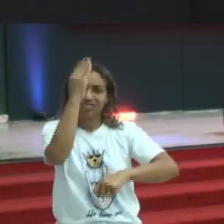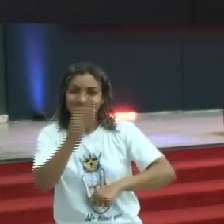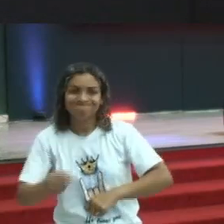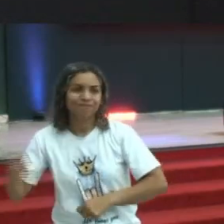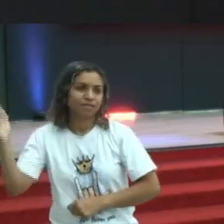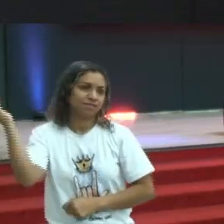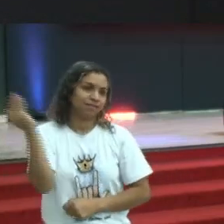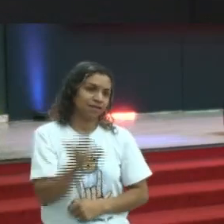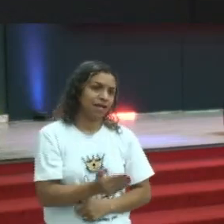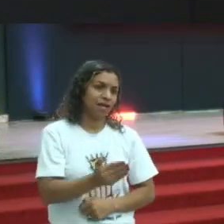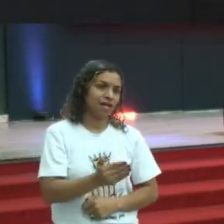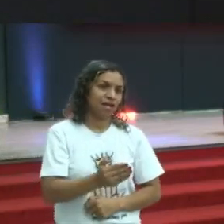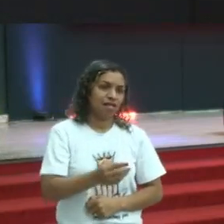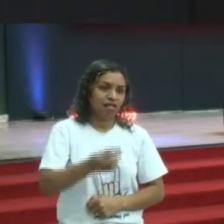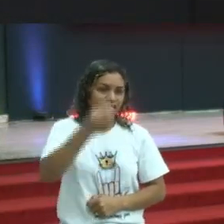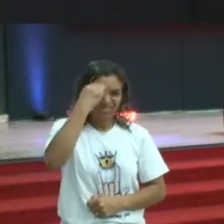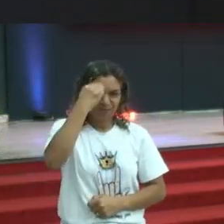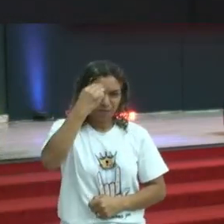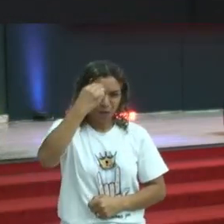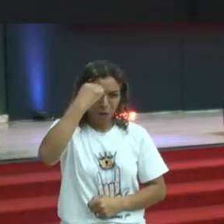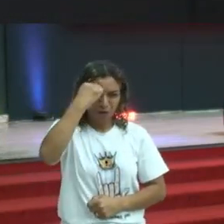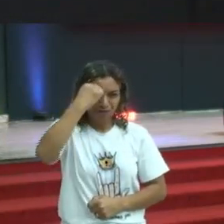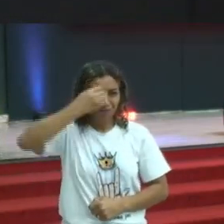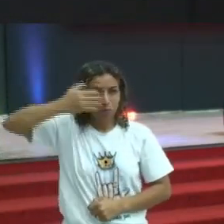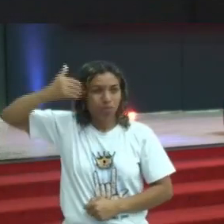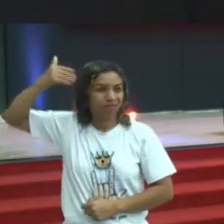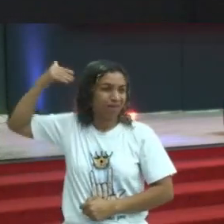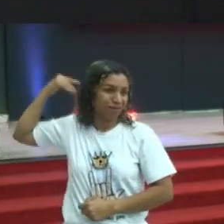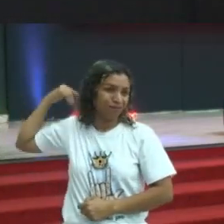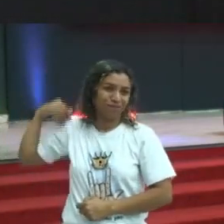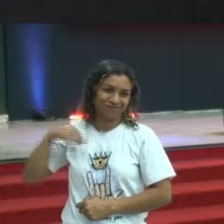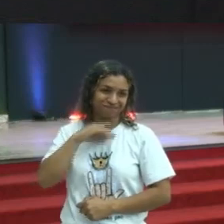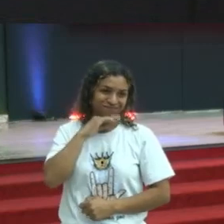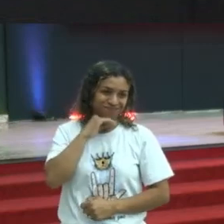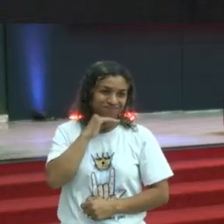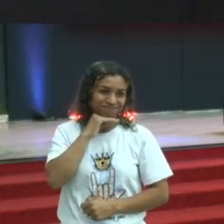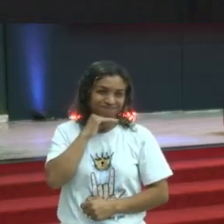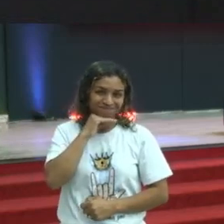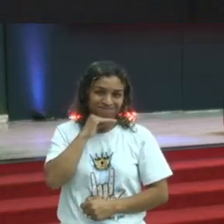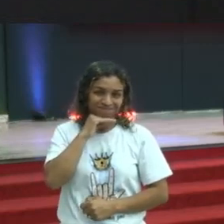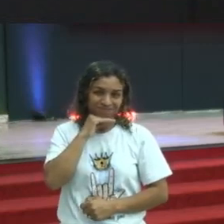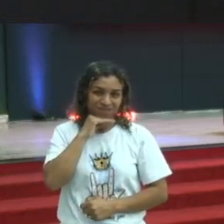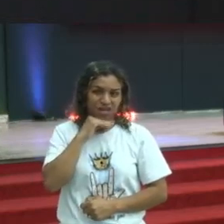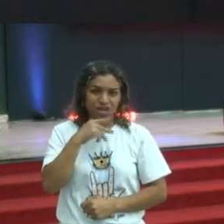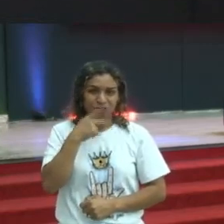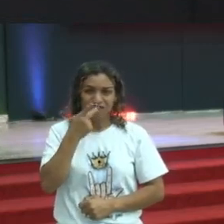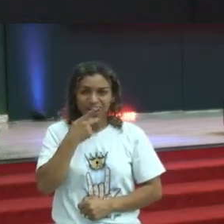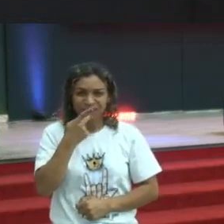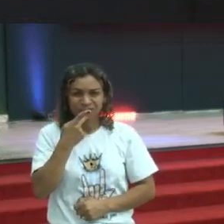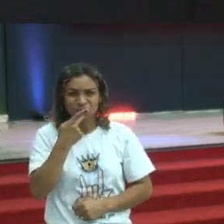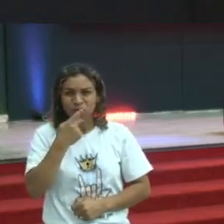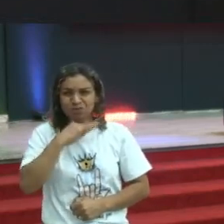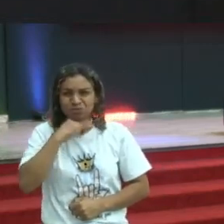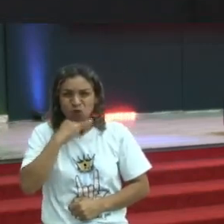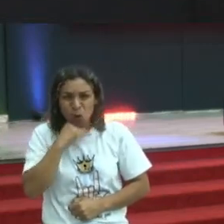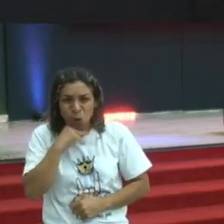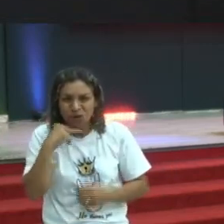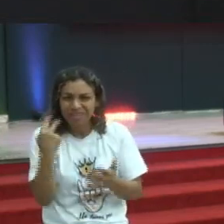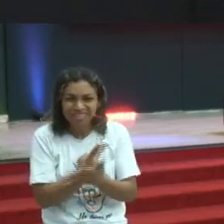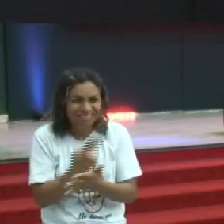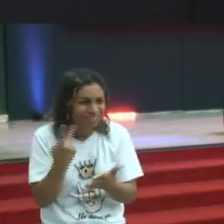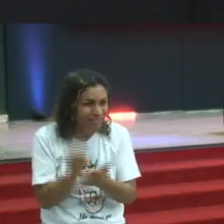cancelar as memórias do seu passado. Estou falando de fracassos,